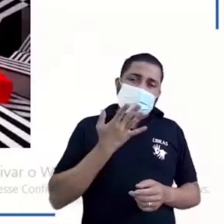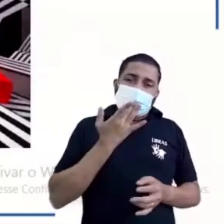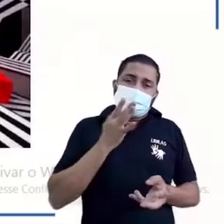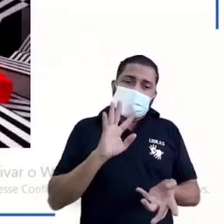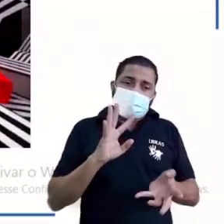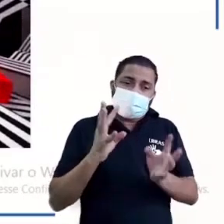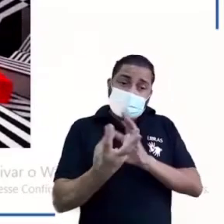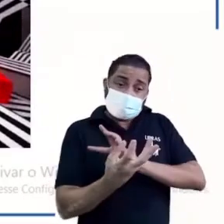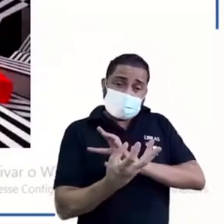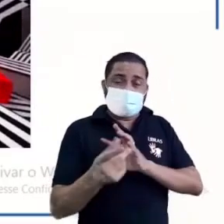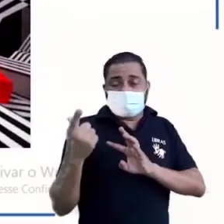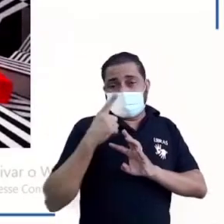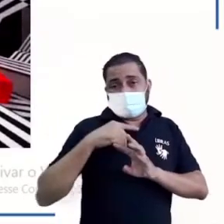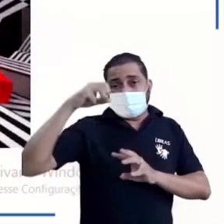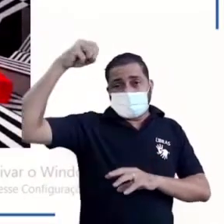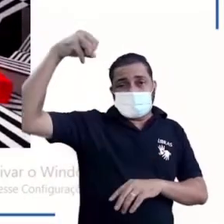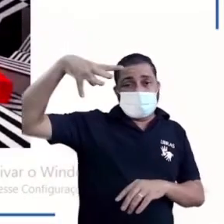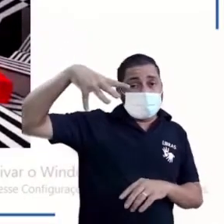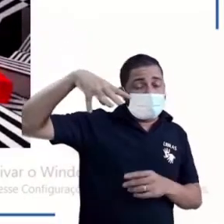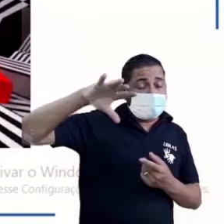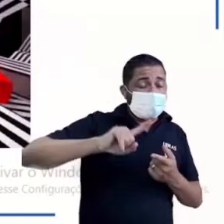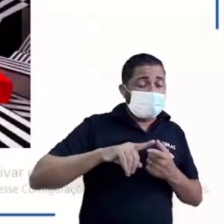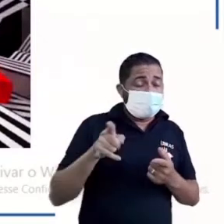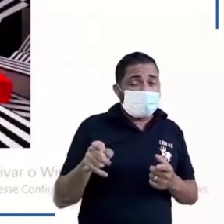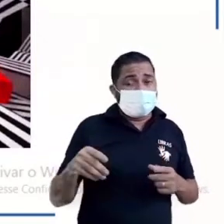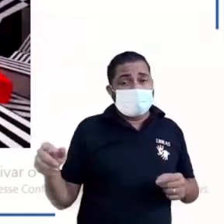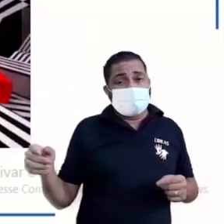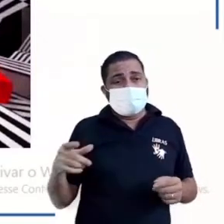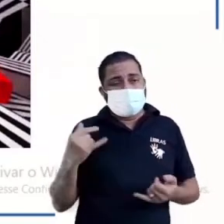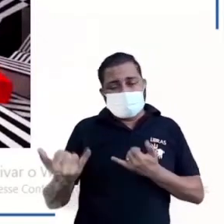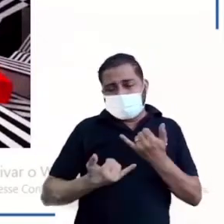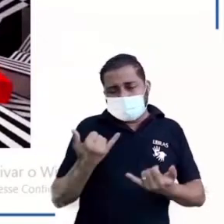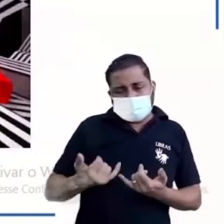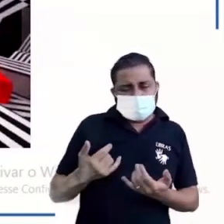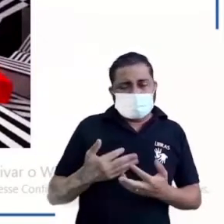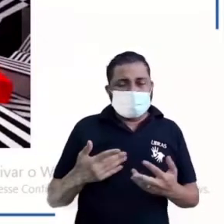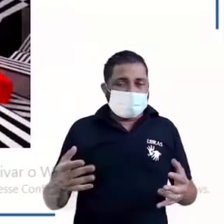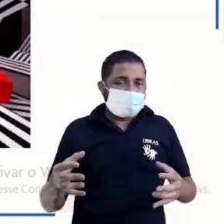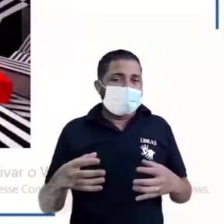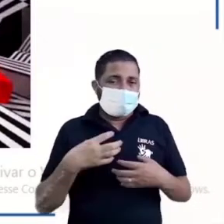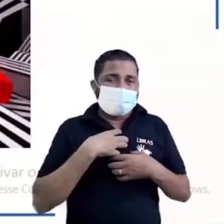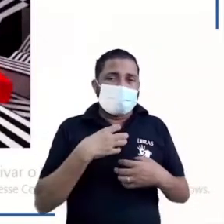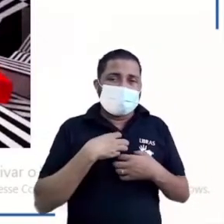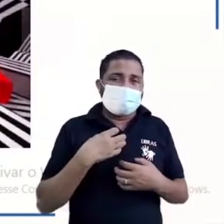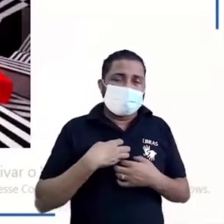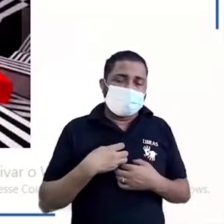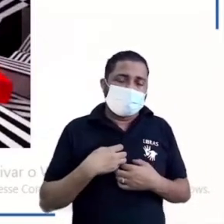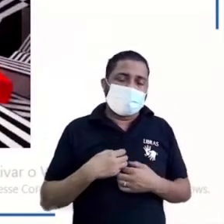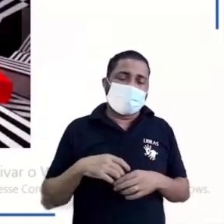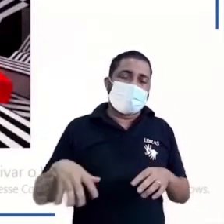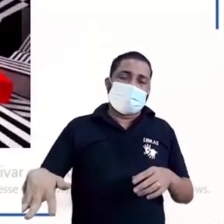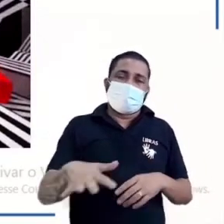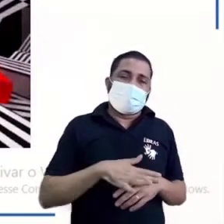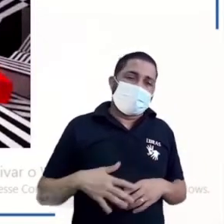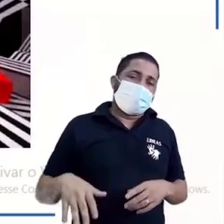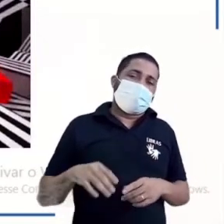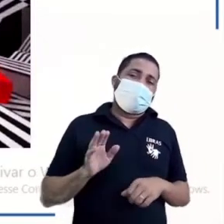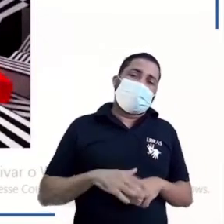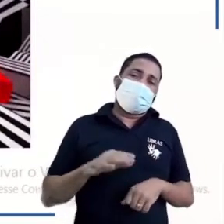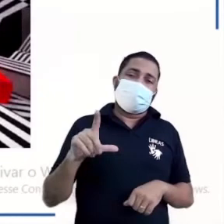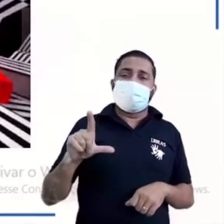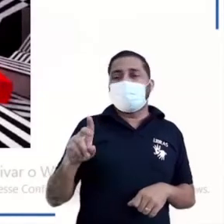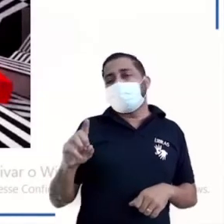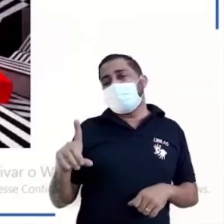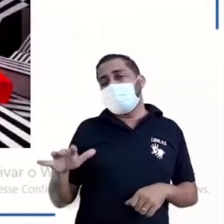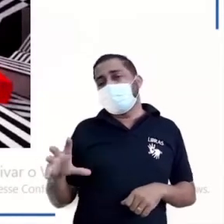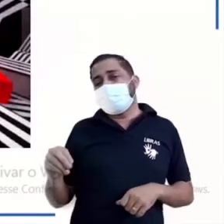né, iluminação e tal, em que você brinca com essas formas no sentido de tornar o espaço mais lúdico, né? Tem